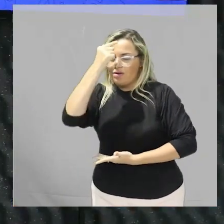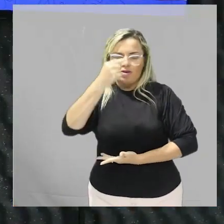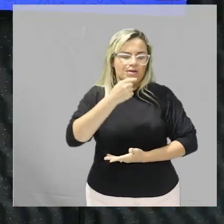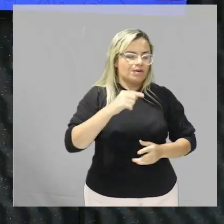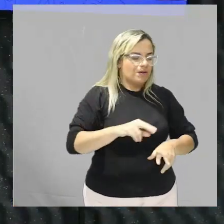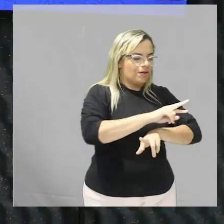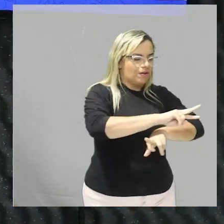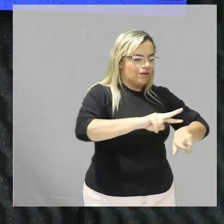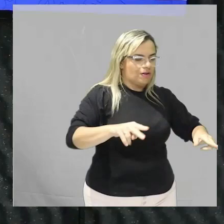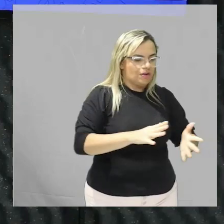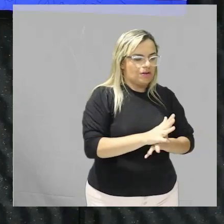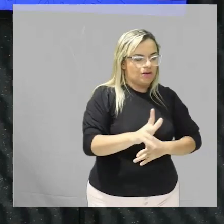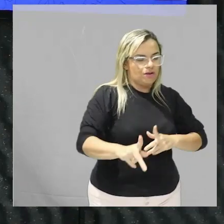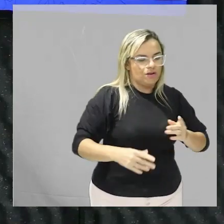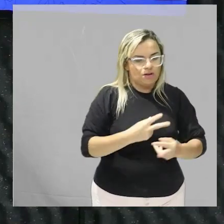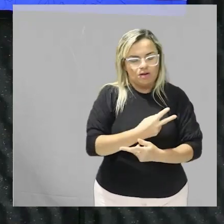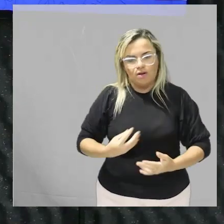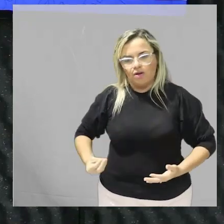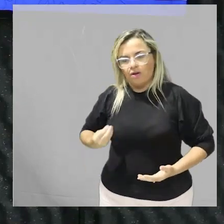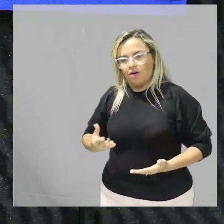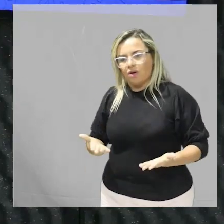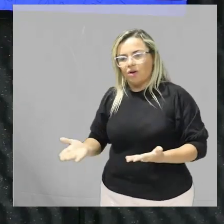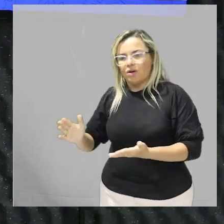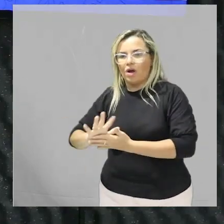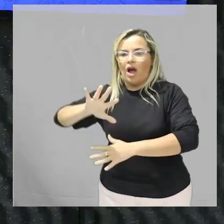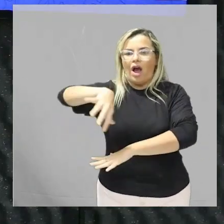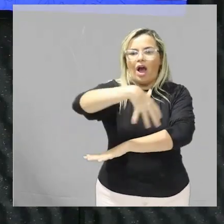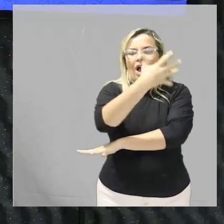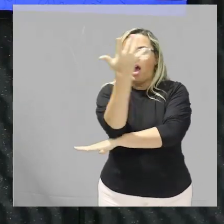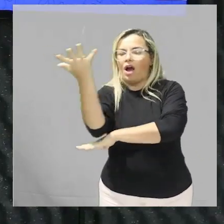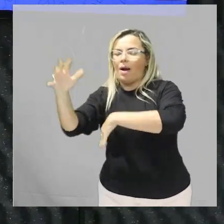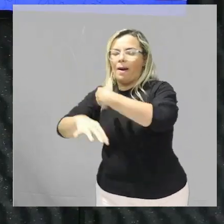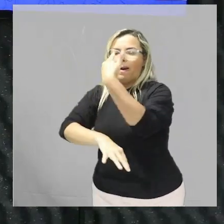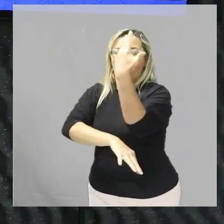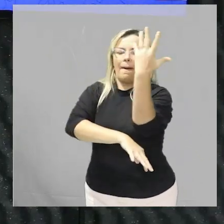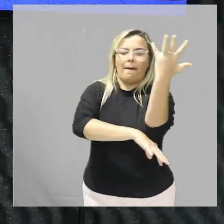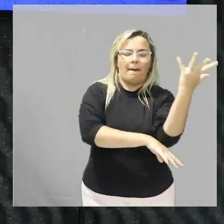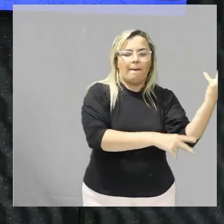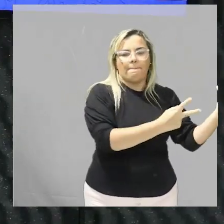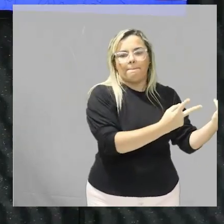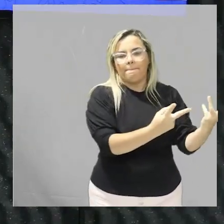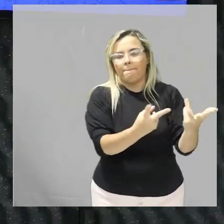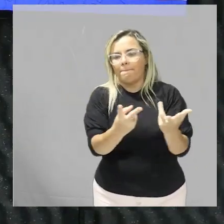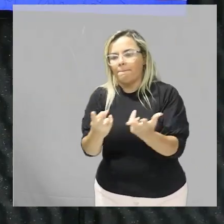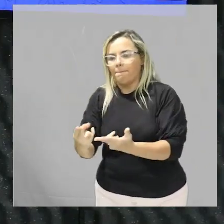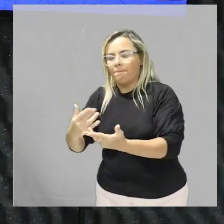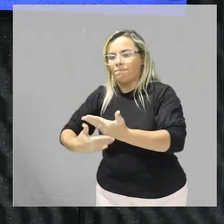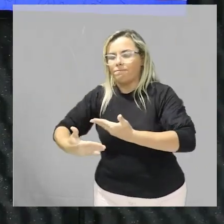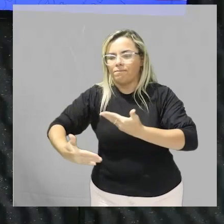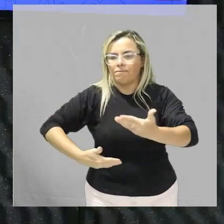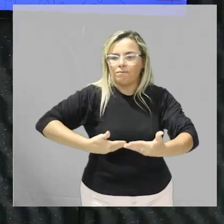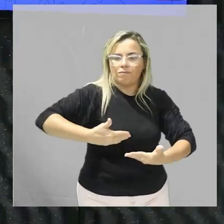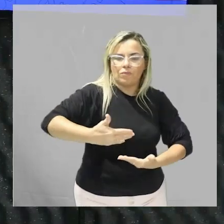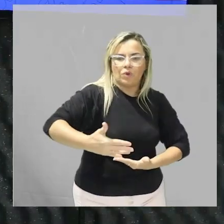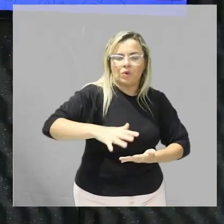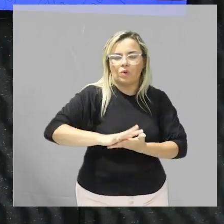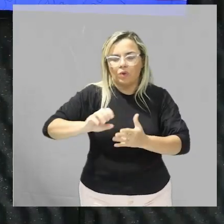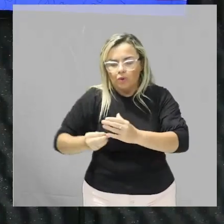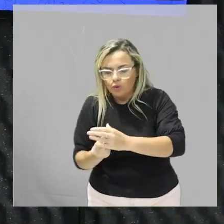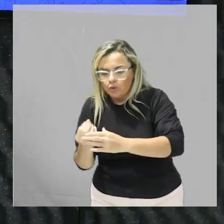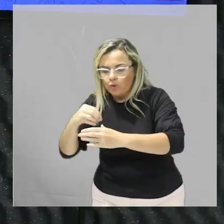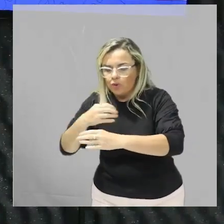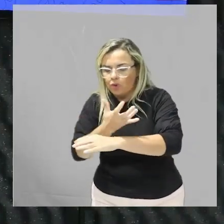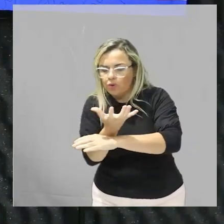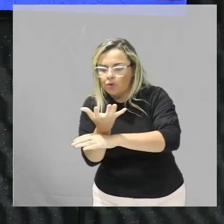de seres vivos. Eu tenho populações de árvores da mesma espécie, convivendo com outras plantas de